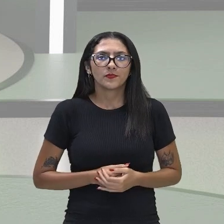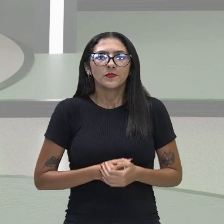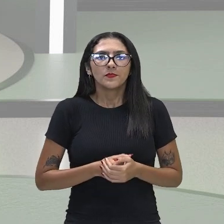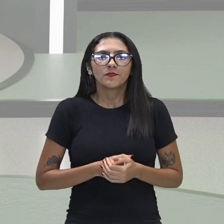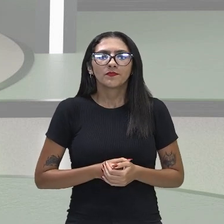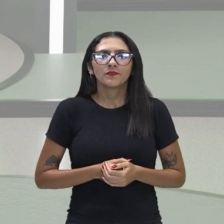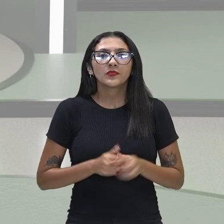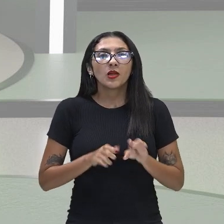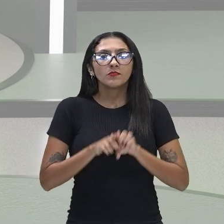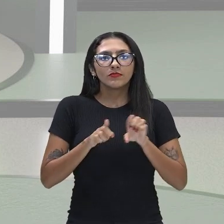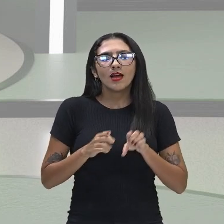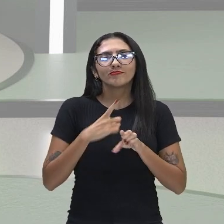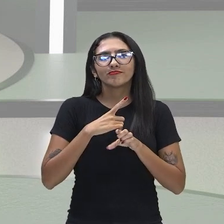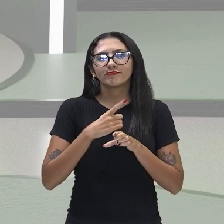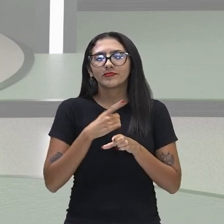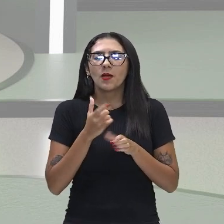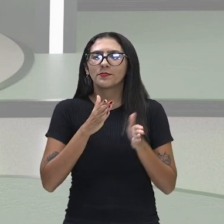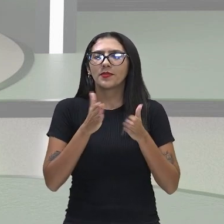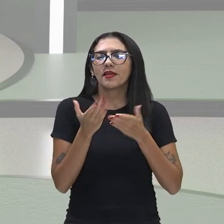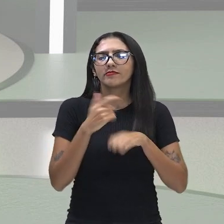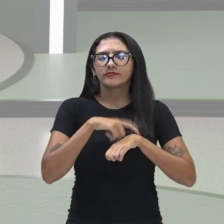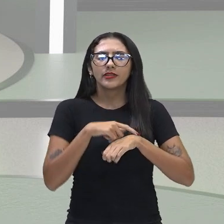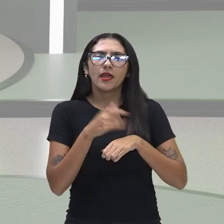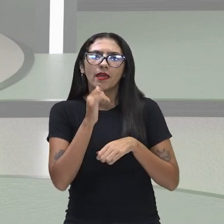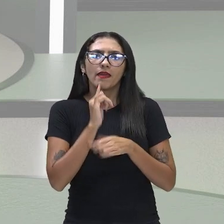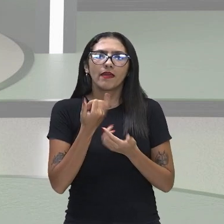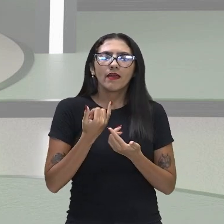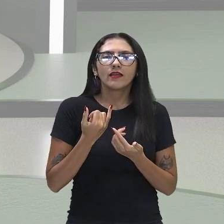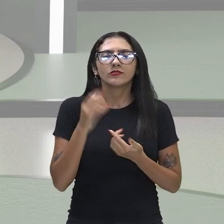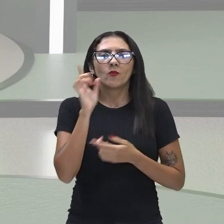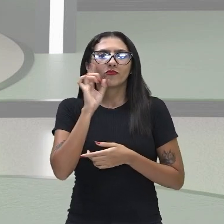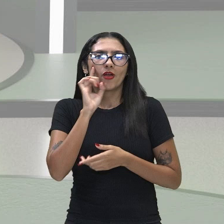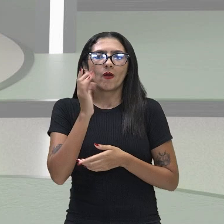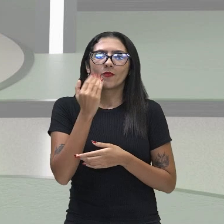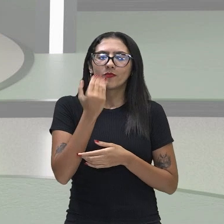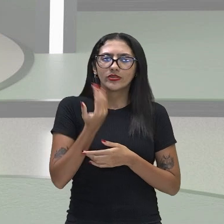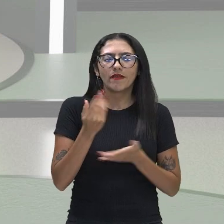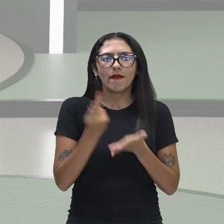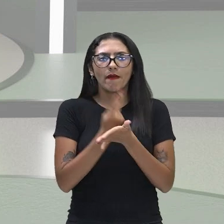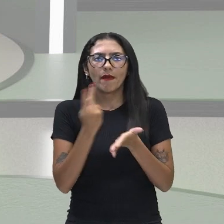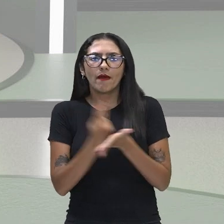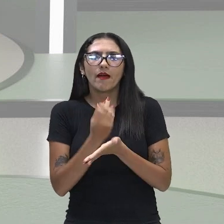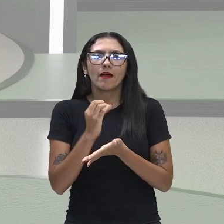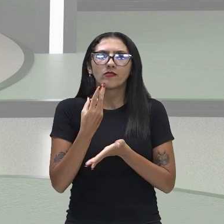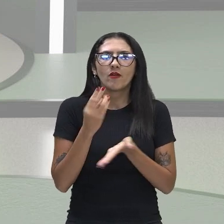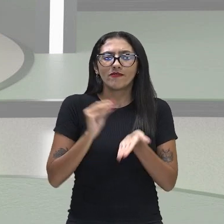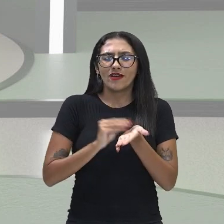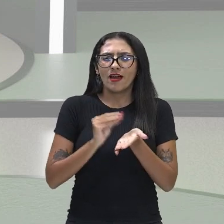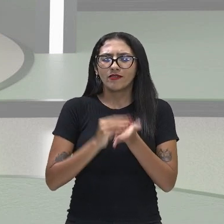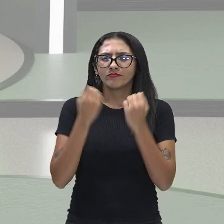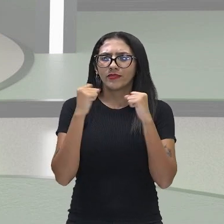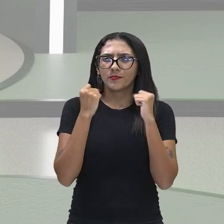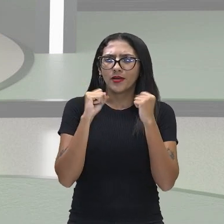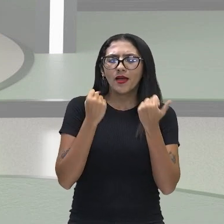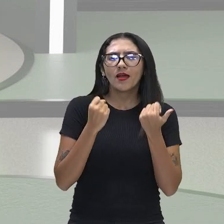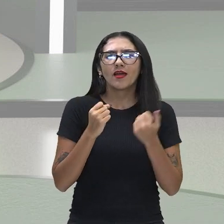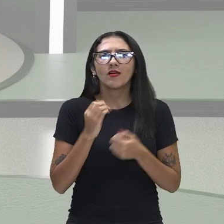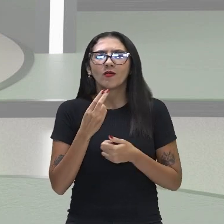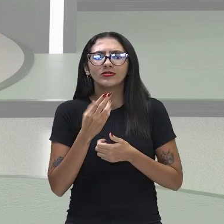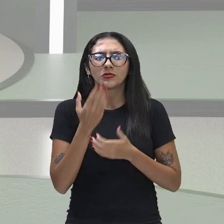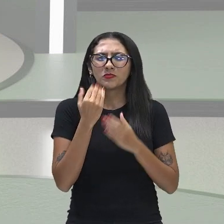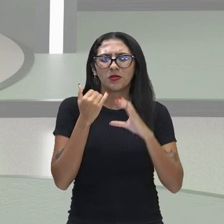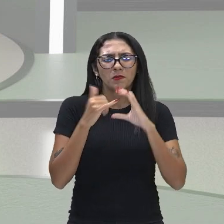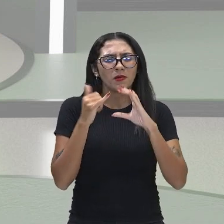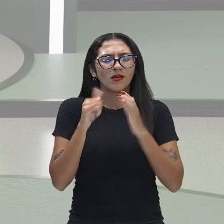tempo, devido aos hábitos alimentares, à falta de atividade física, né, uma alimentação carregada em carboidratos,